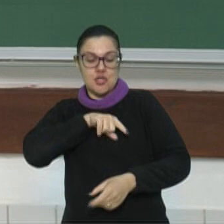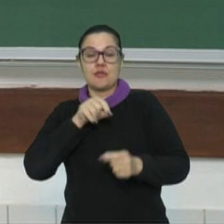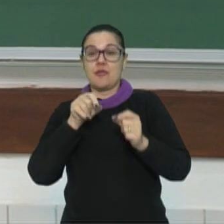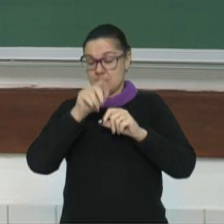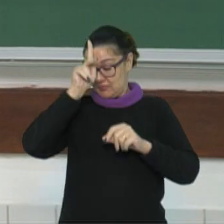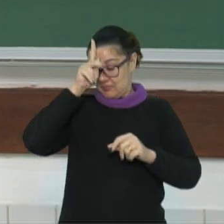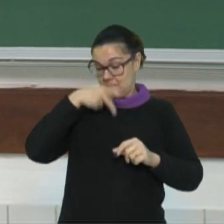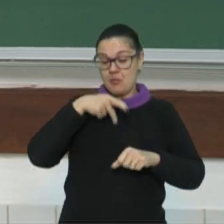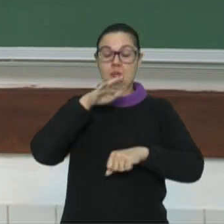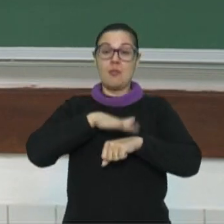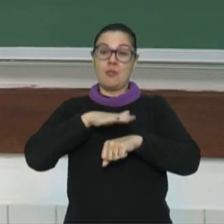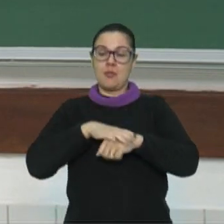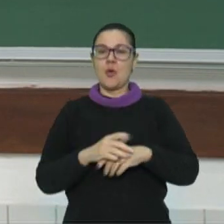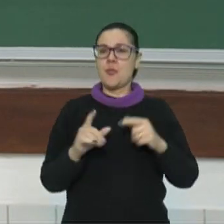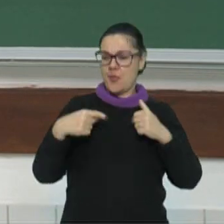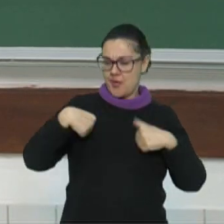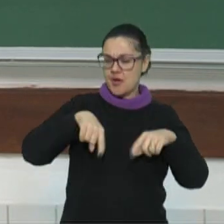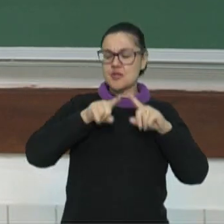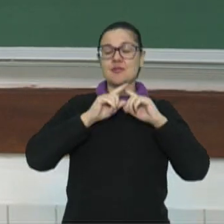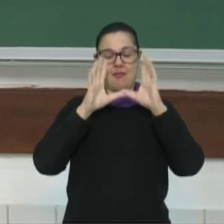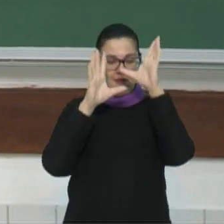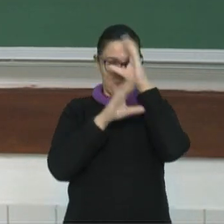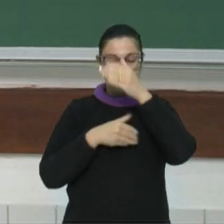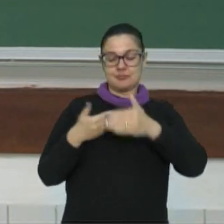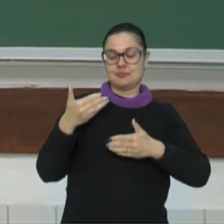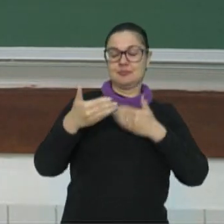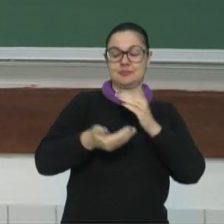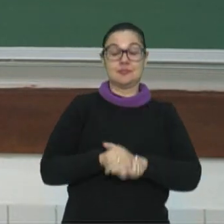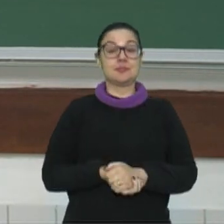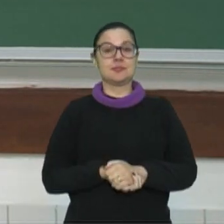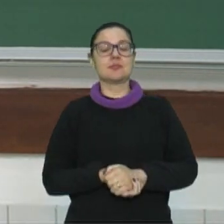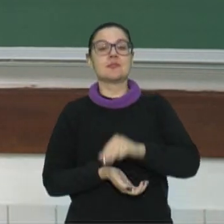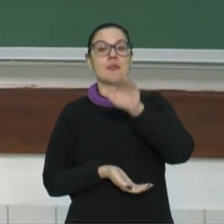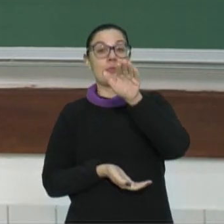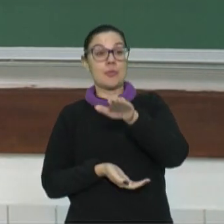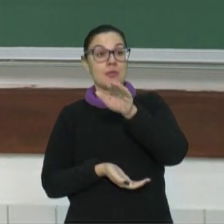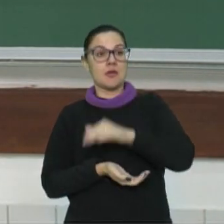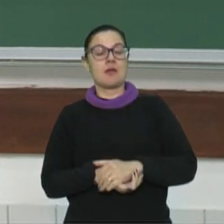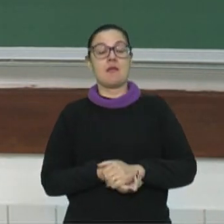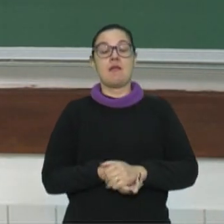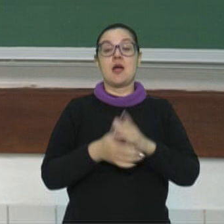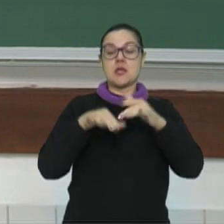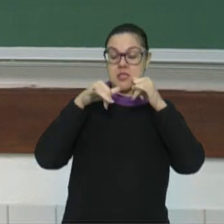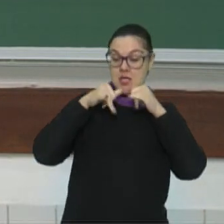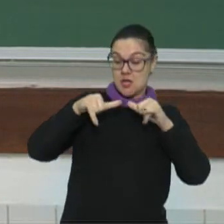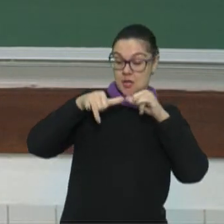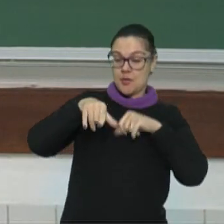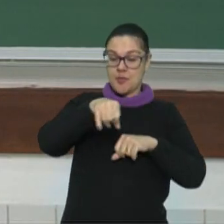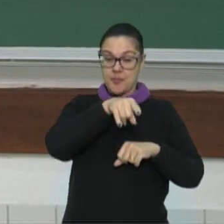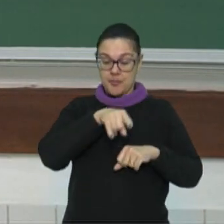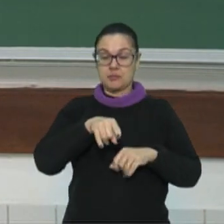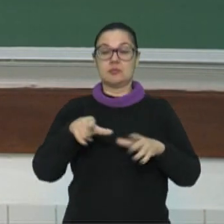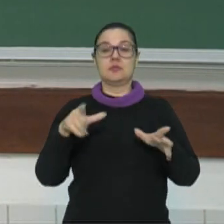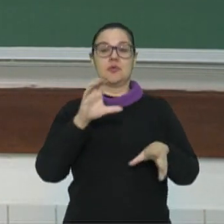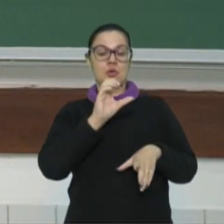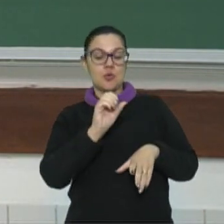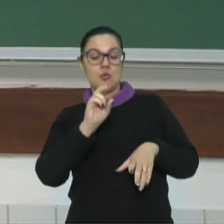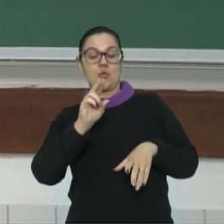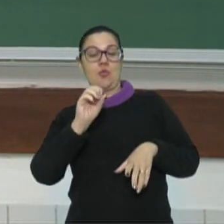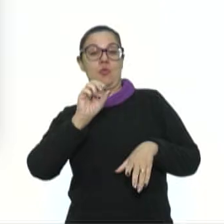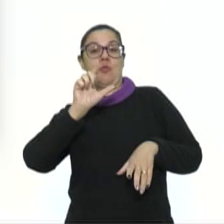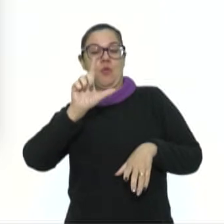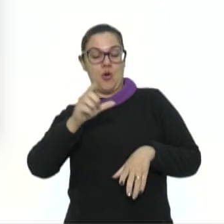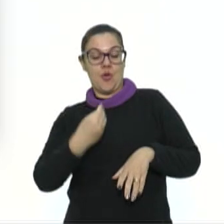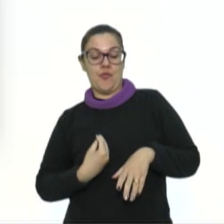por nós, né? Então a gente está aprendendo a fazer isso, muito bom. Essa reportagem, então, que foi lá, que está no UOL, no Viva